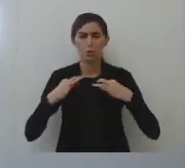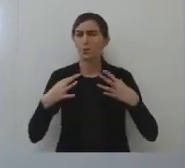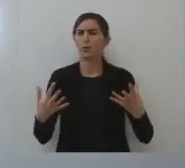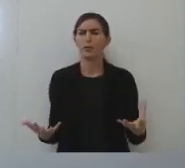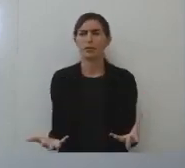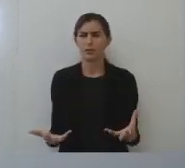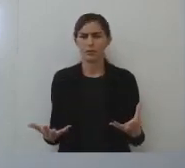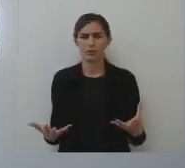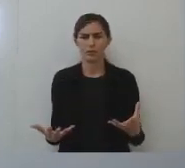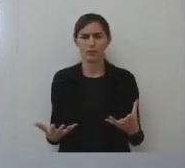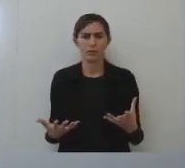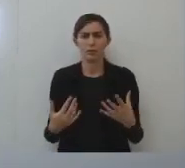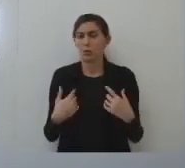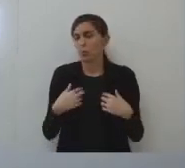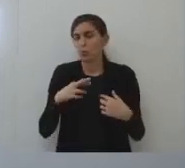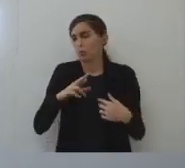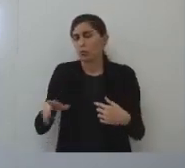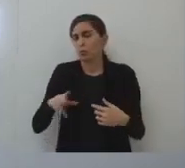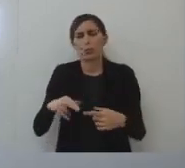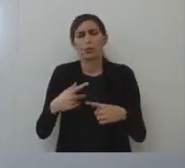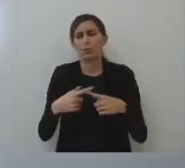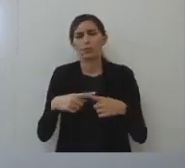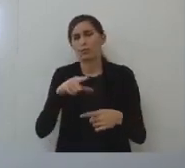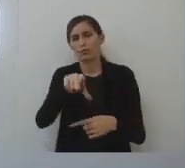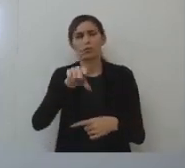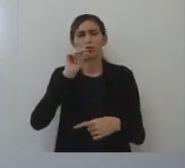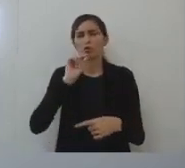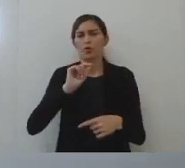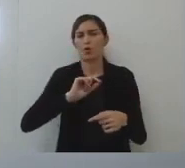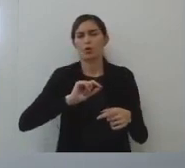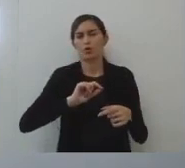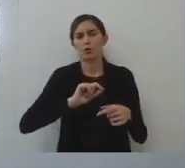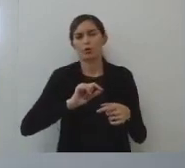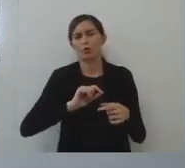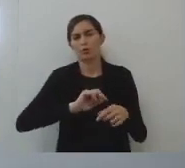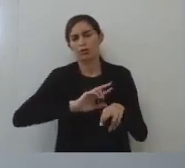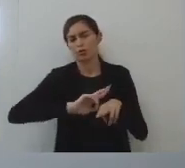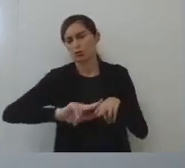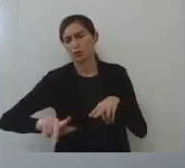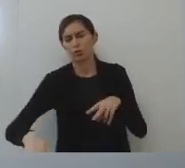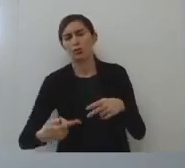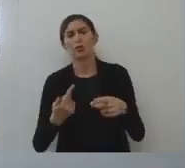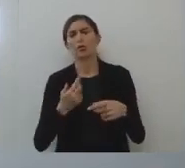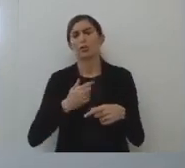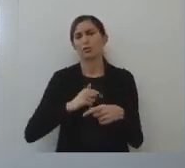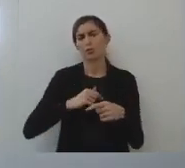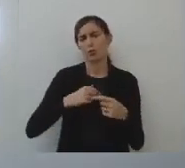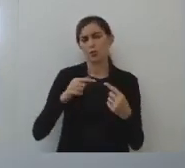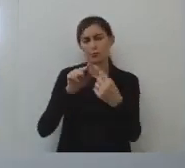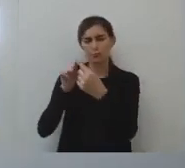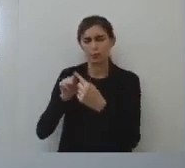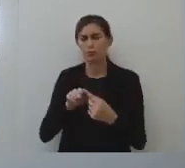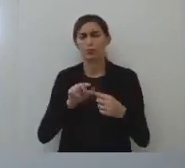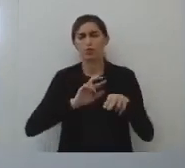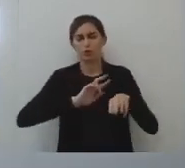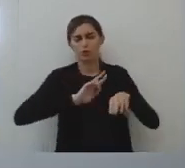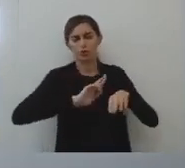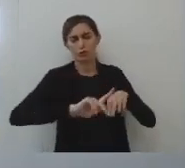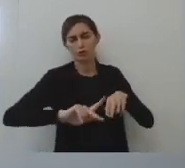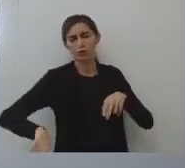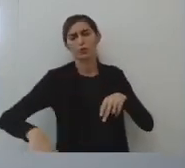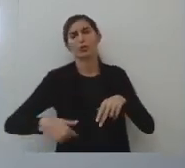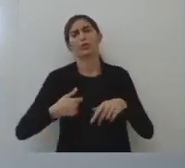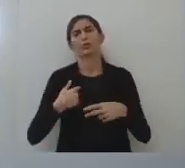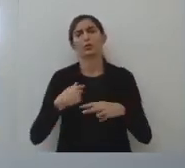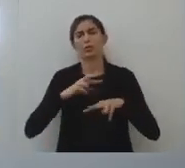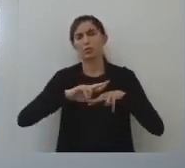determina caráter. Não é porque você escolhe um gênero ou escolhe outro, ou você se identifica com um gênero ou outro,